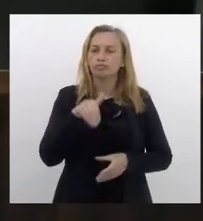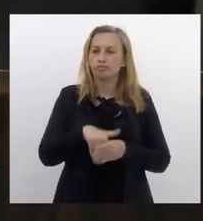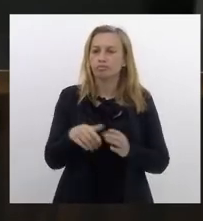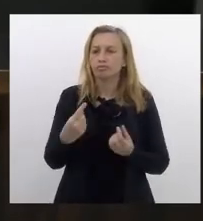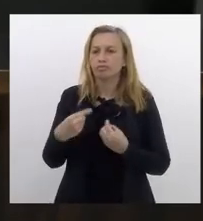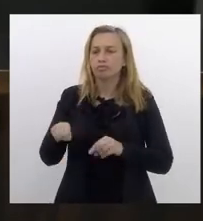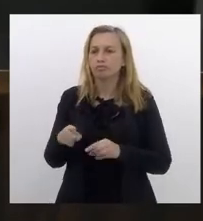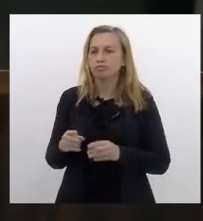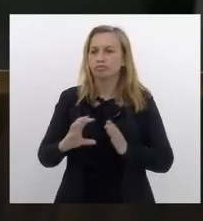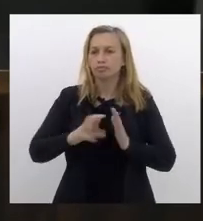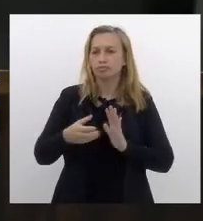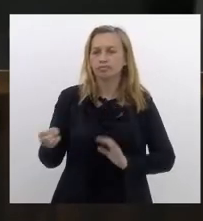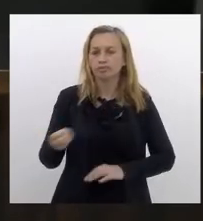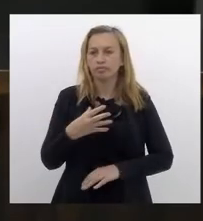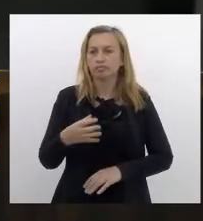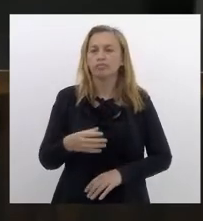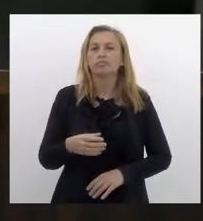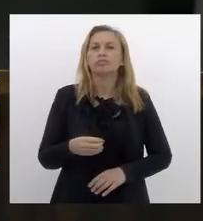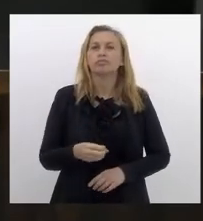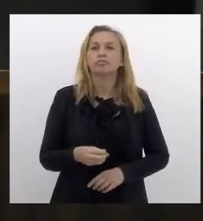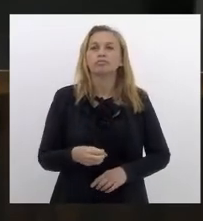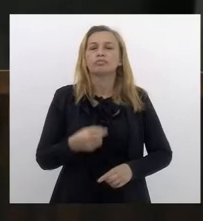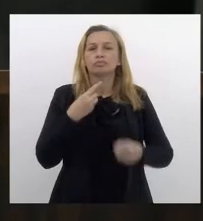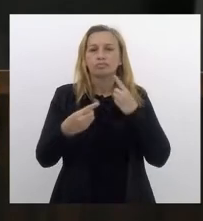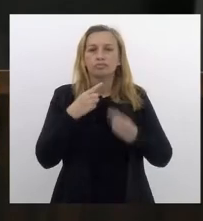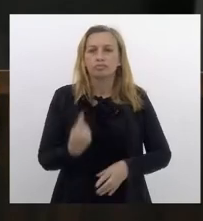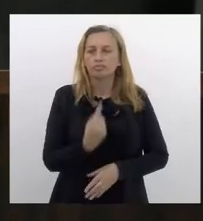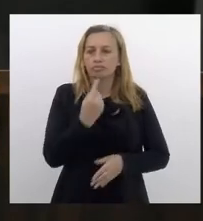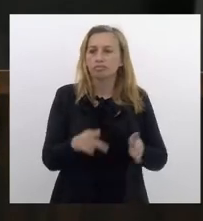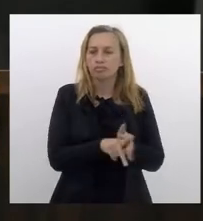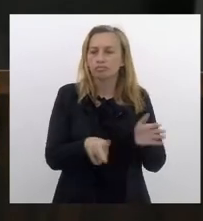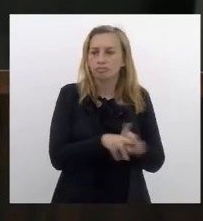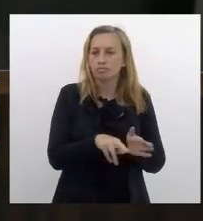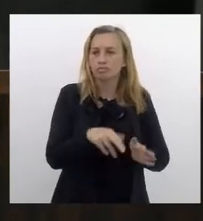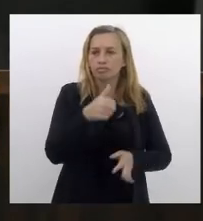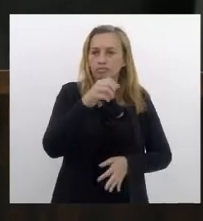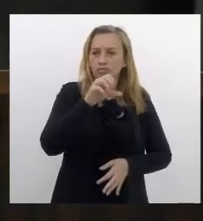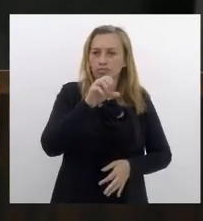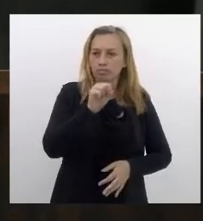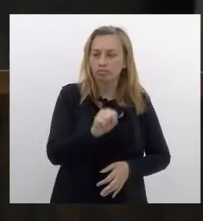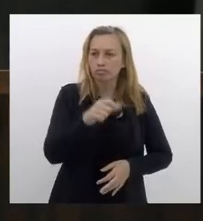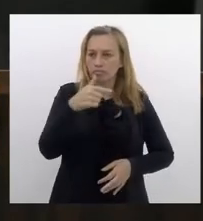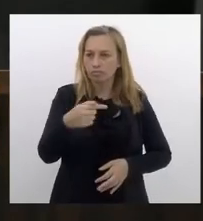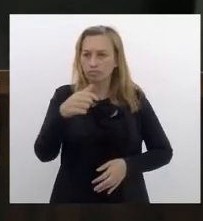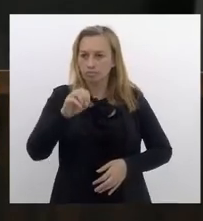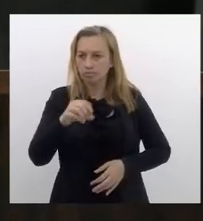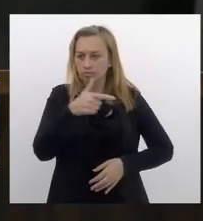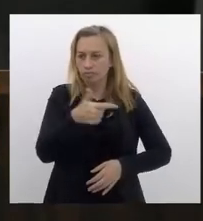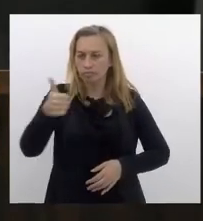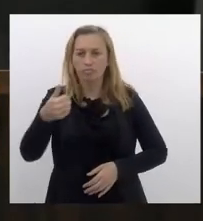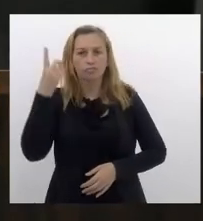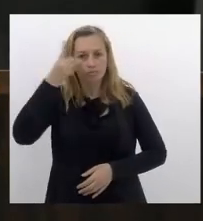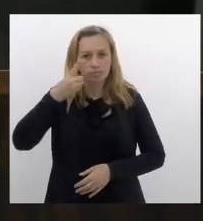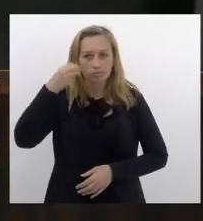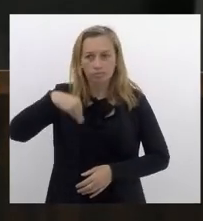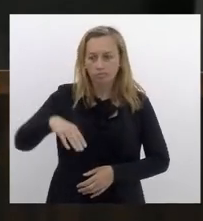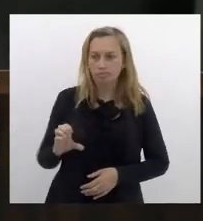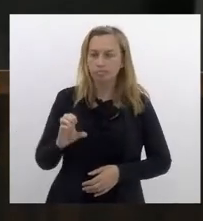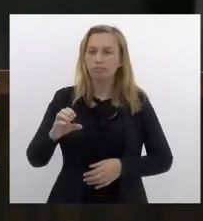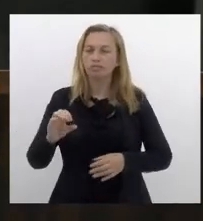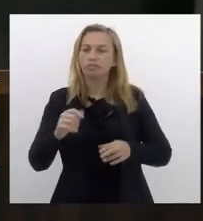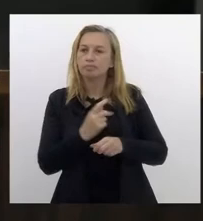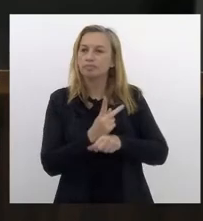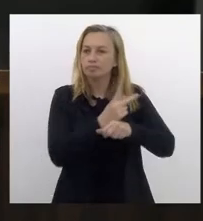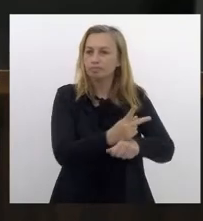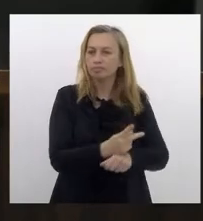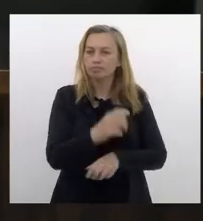do novo. Tramitação ordinária, discussão única, projeto de resolução 780 de 21, de autoria do deputado Carlos Mink, que concede o prêmio Cidadania, Direito e